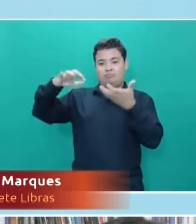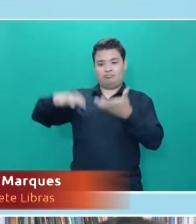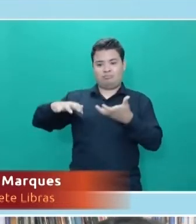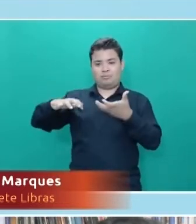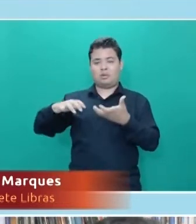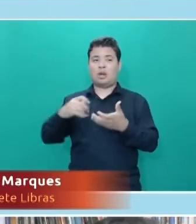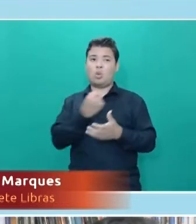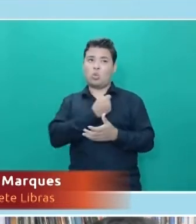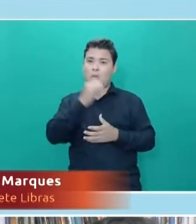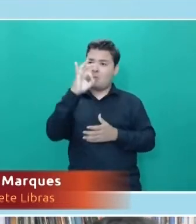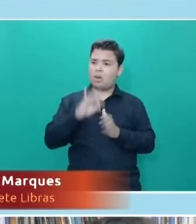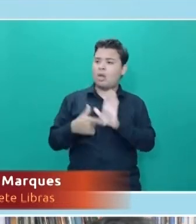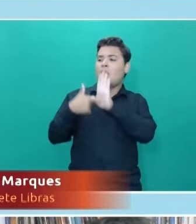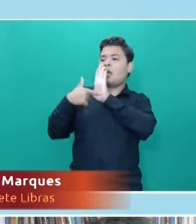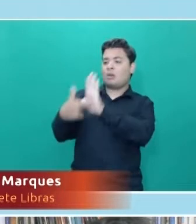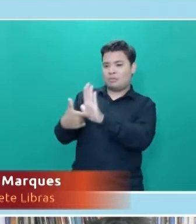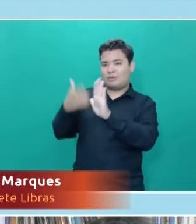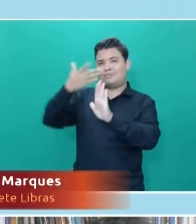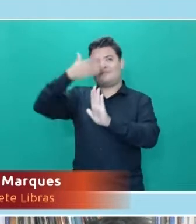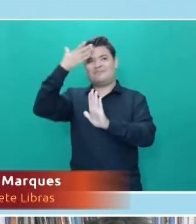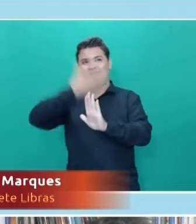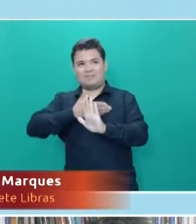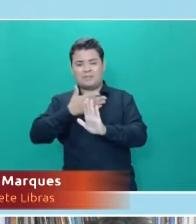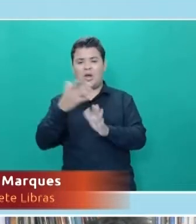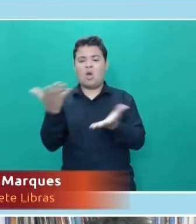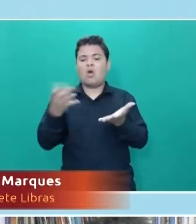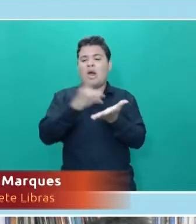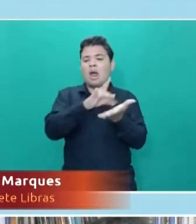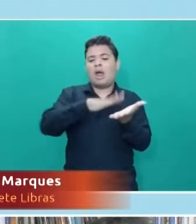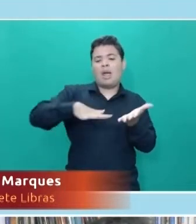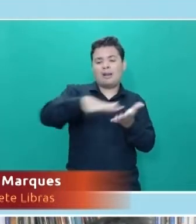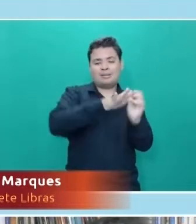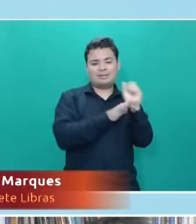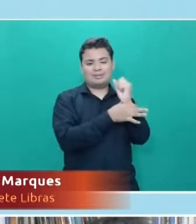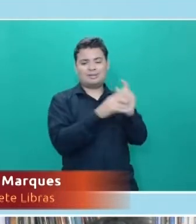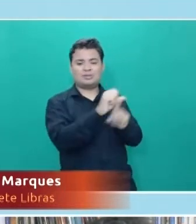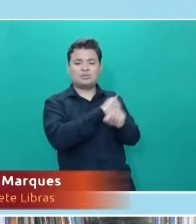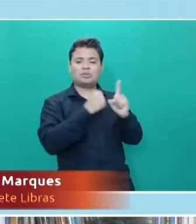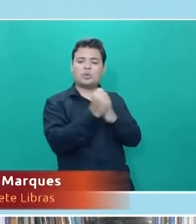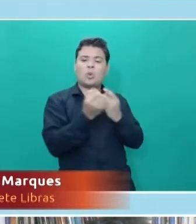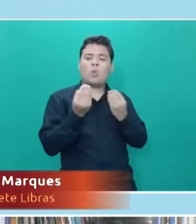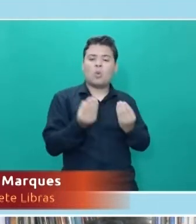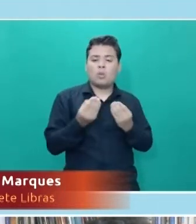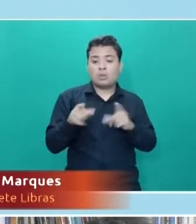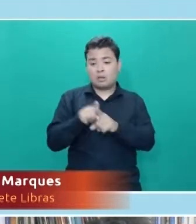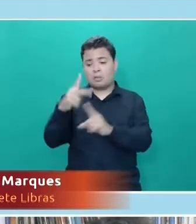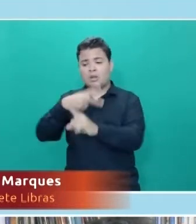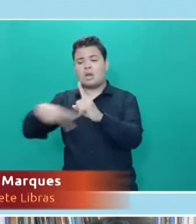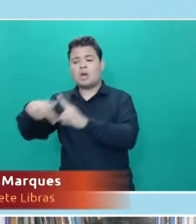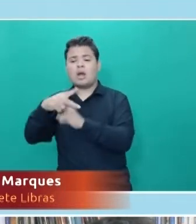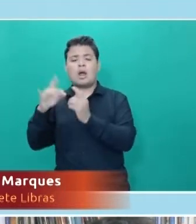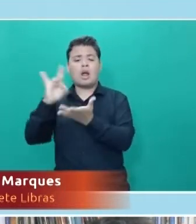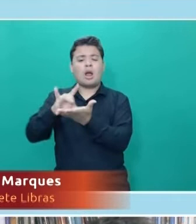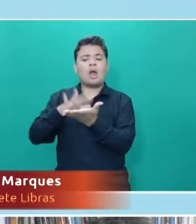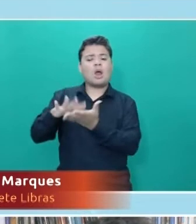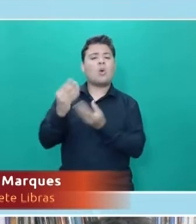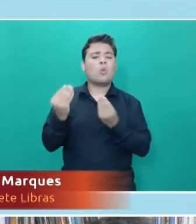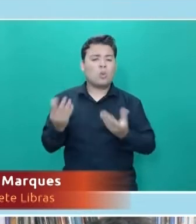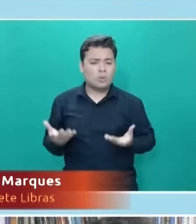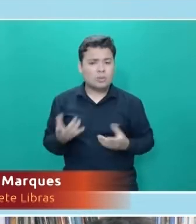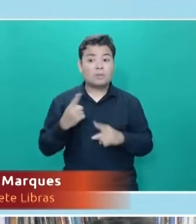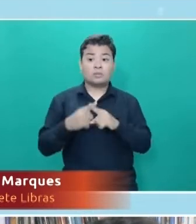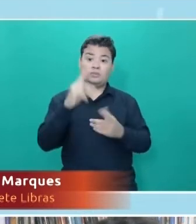realidade hoje da Seguridade Social, qual é a realidade hoje da Previdência Social. De fato, a questão trazida do déficit, que é